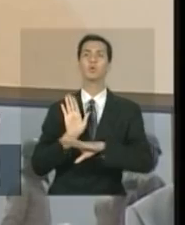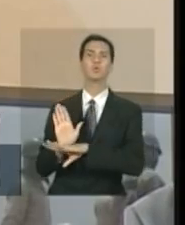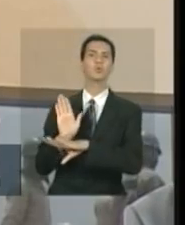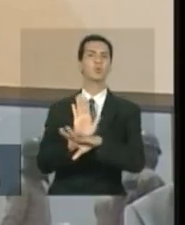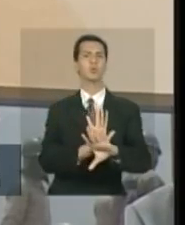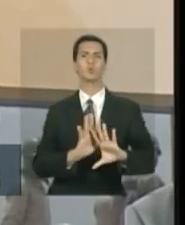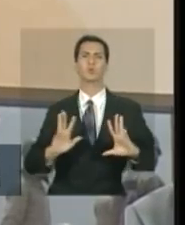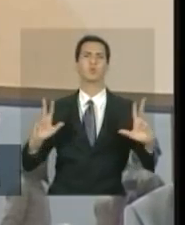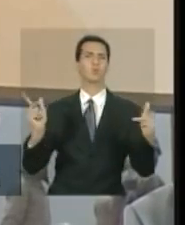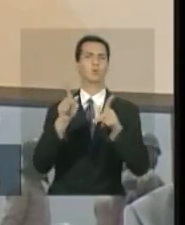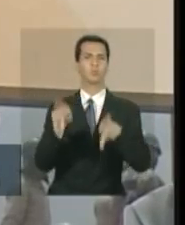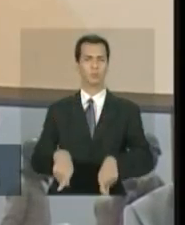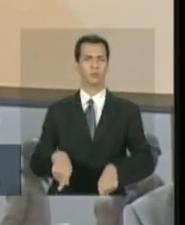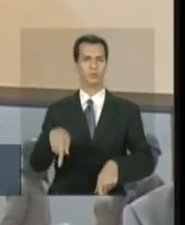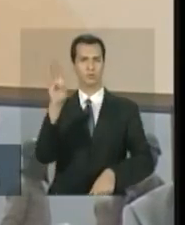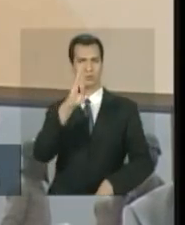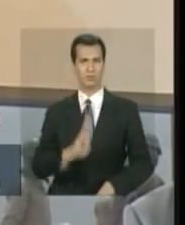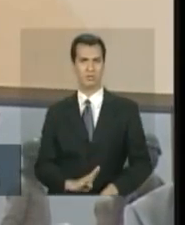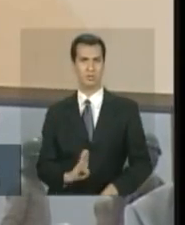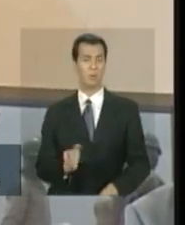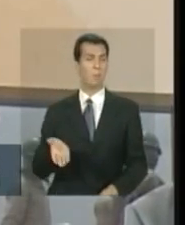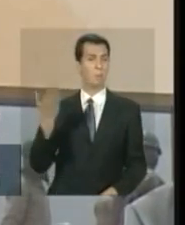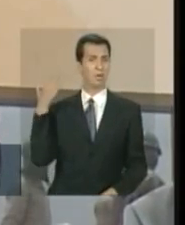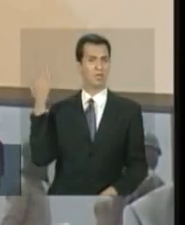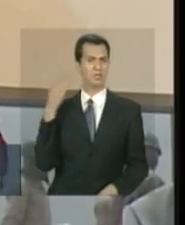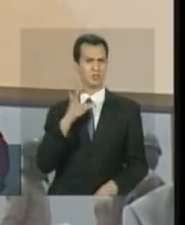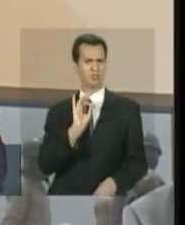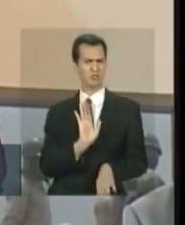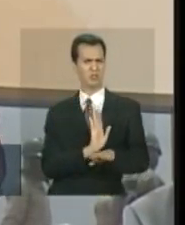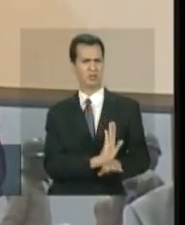uma parte dela, como foi no passado.